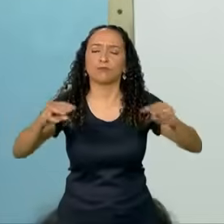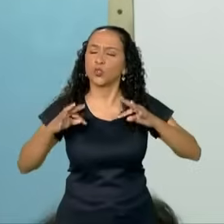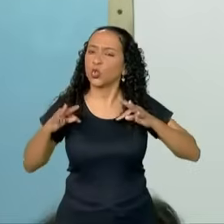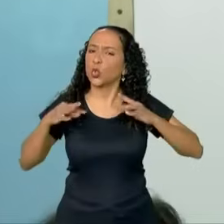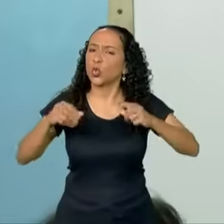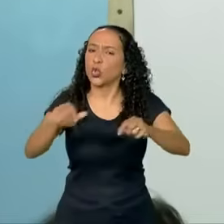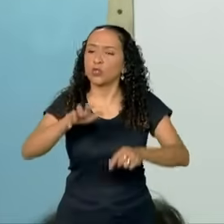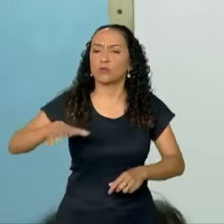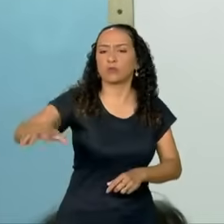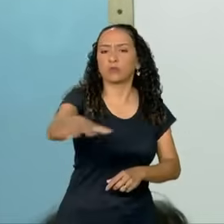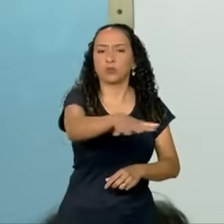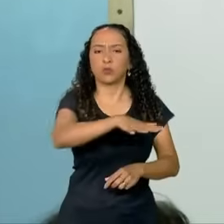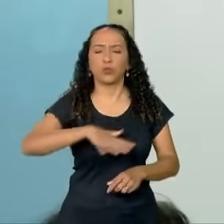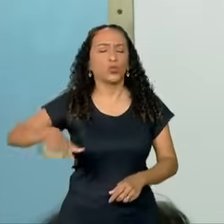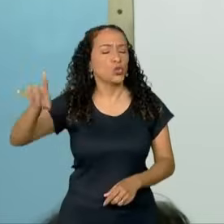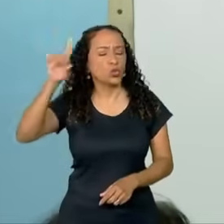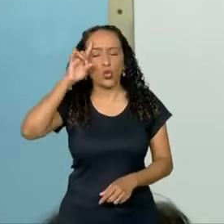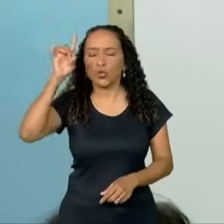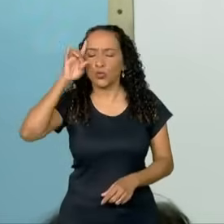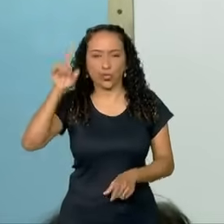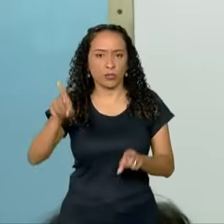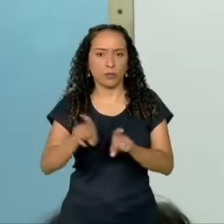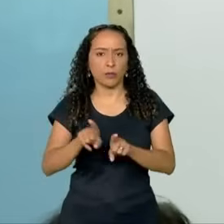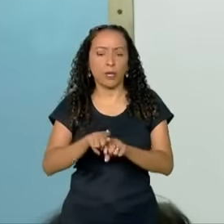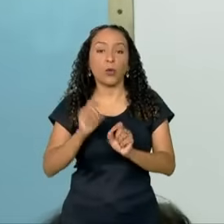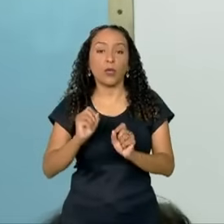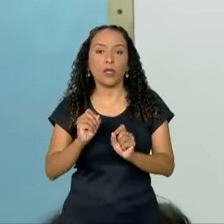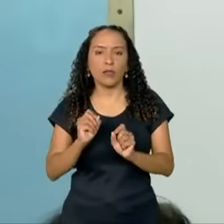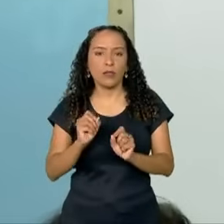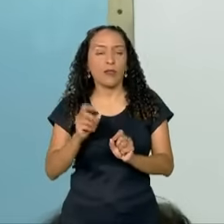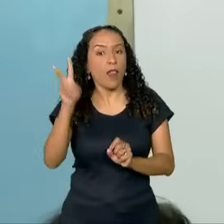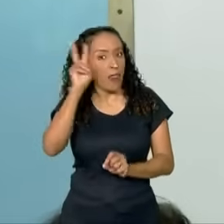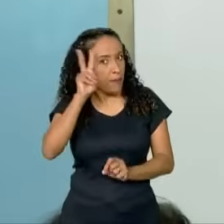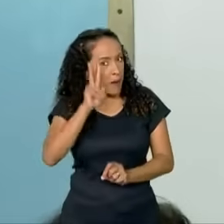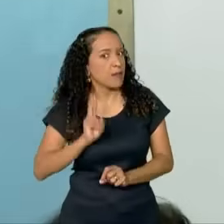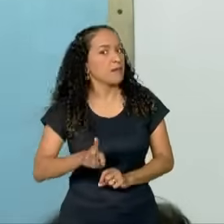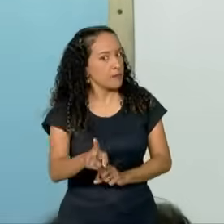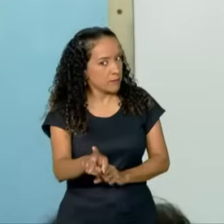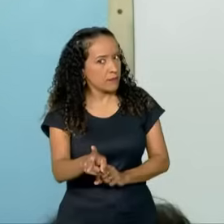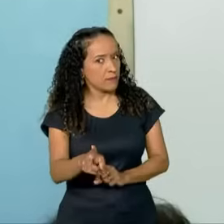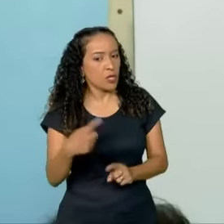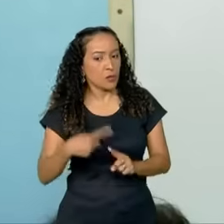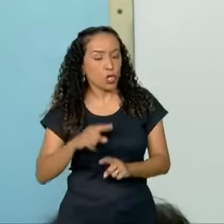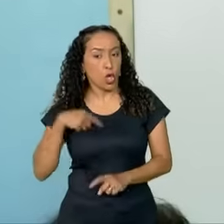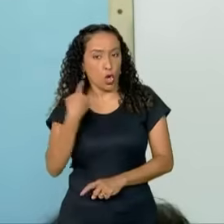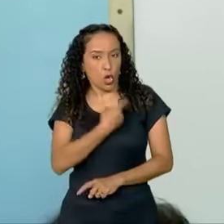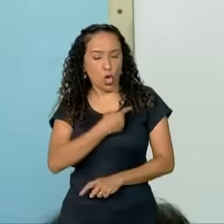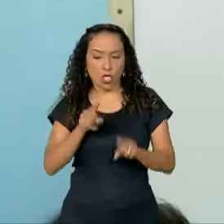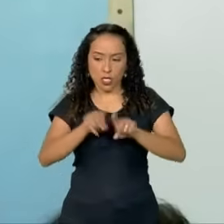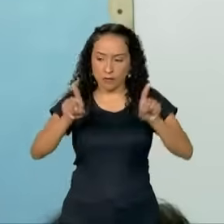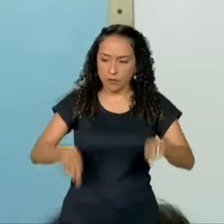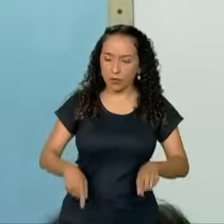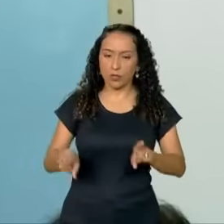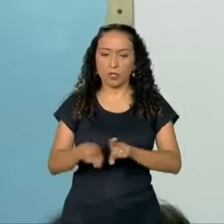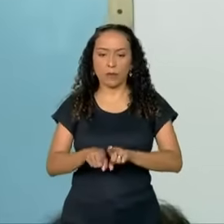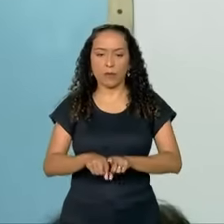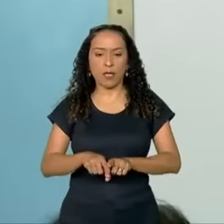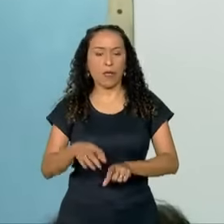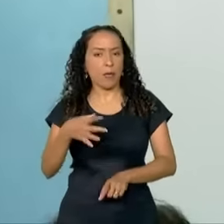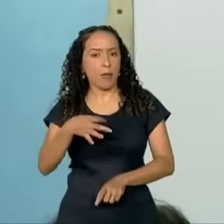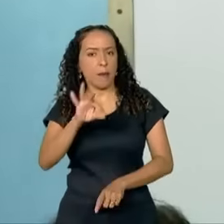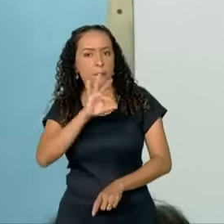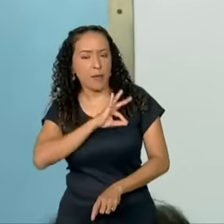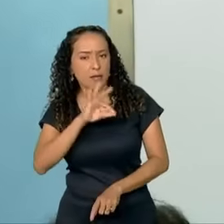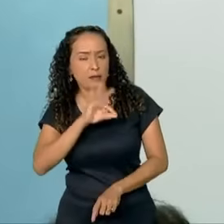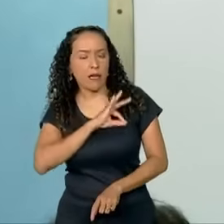nossos passos, todos os dias e ser revisitadas, porque nós somos servidores civis e militares,